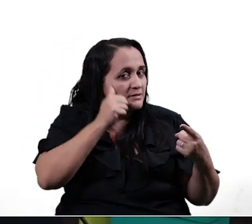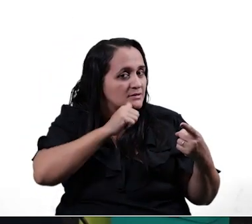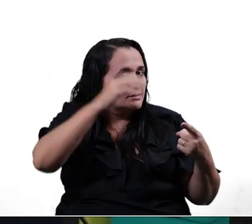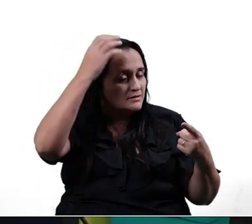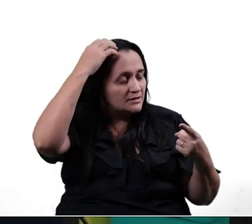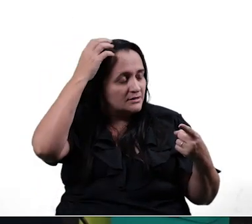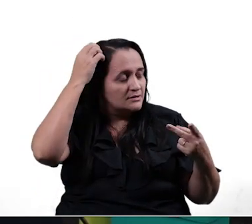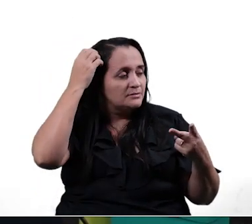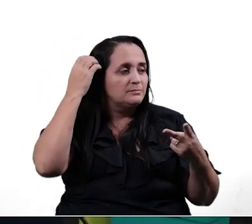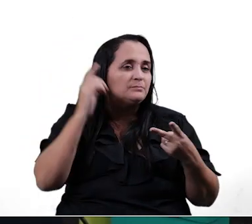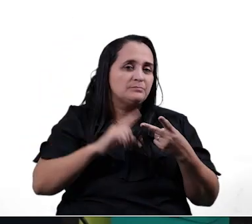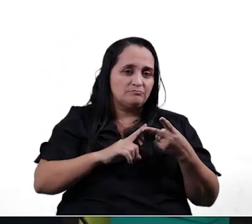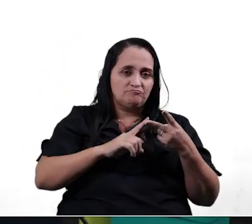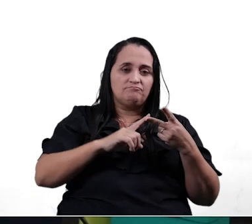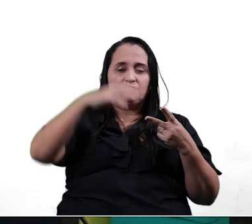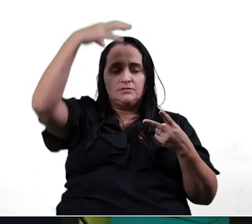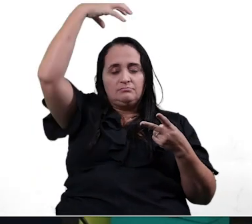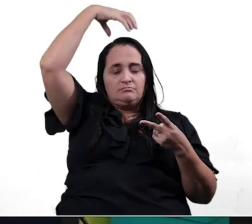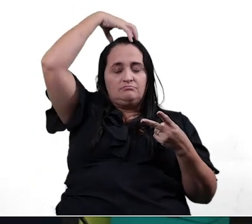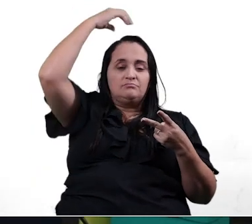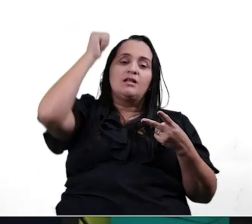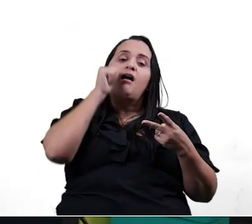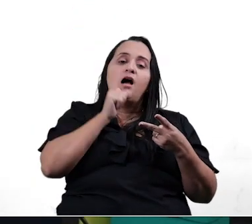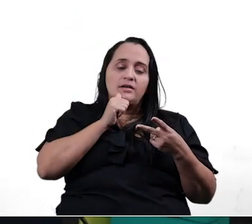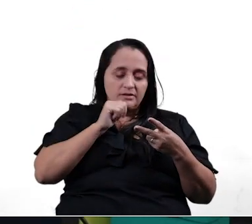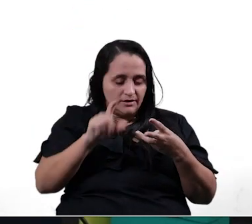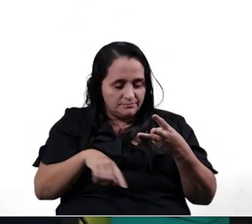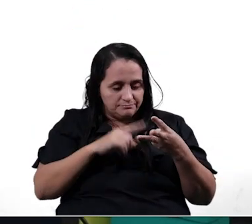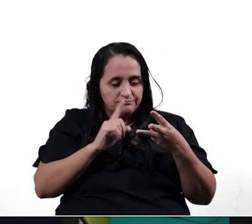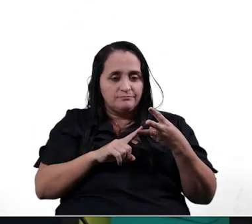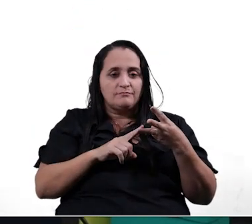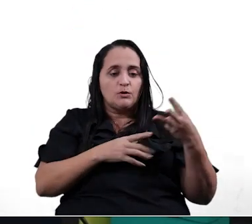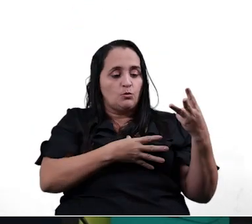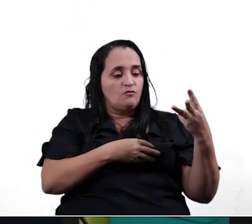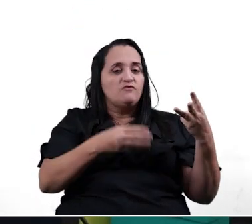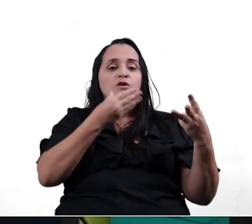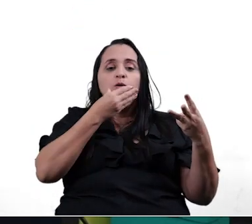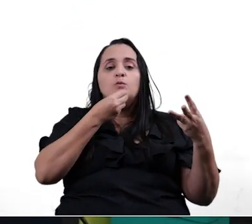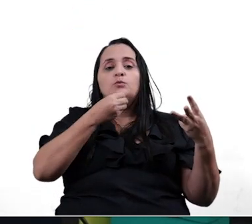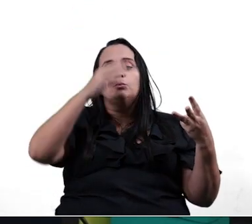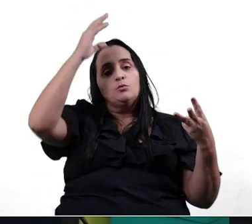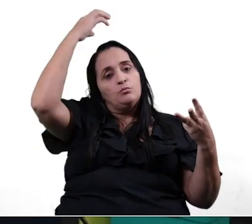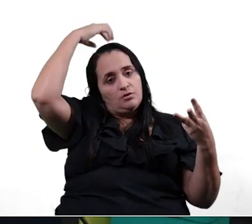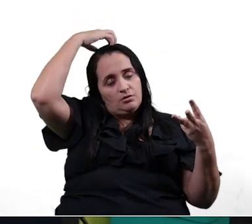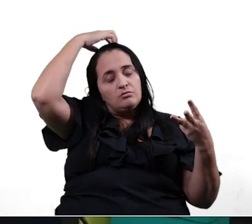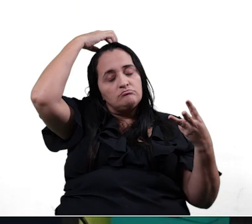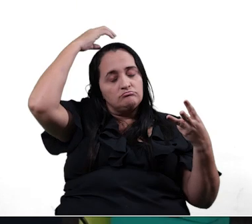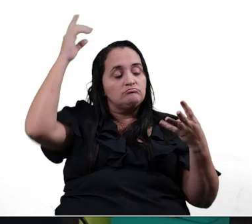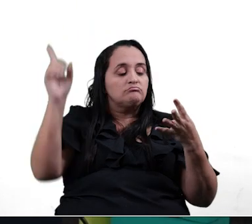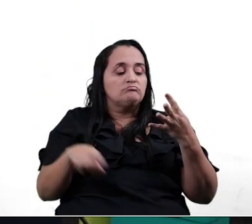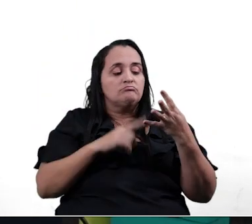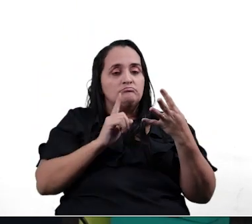a rainha, quem acertou? Quem mais? O príncipe, não é? A princesa que chegou